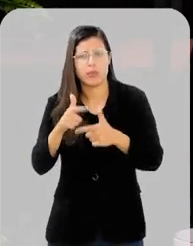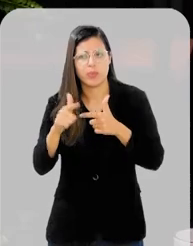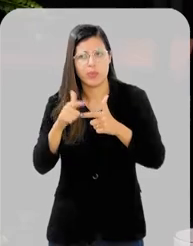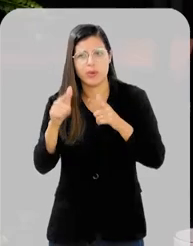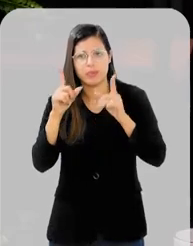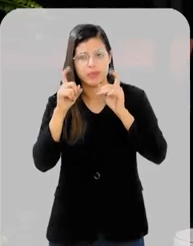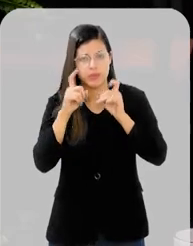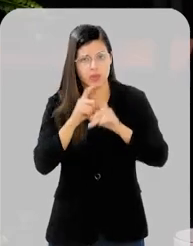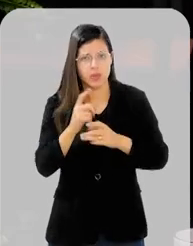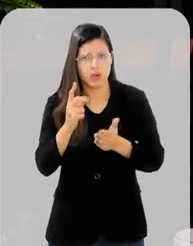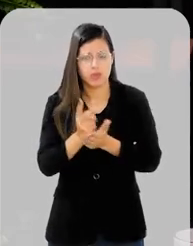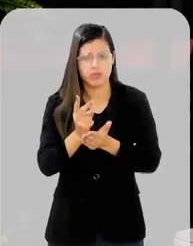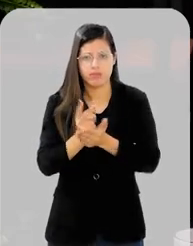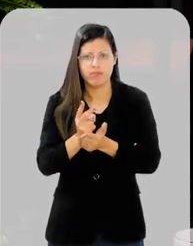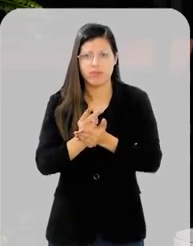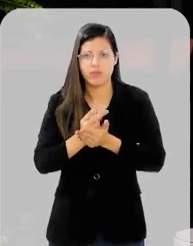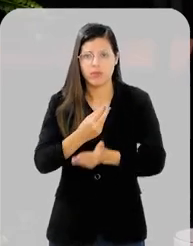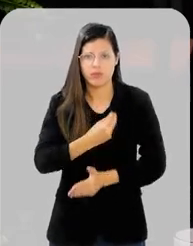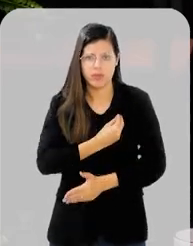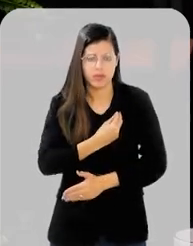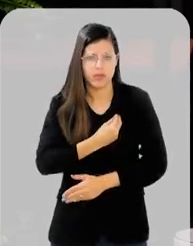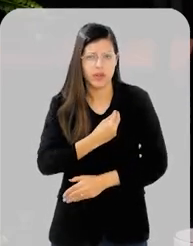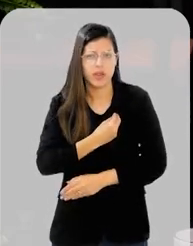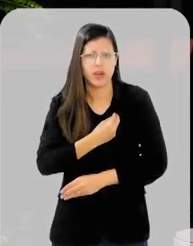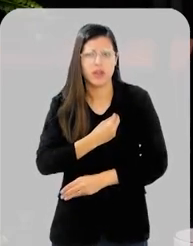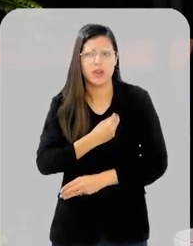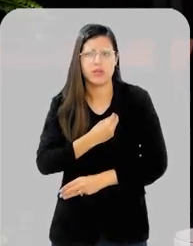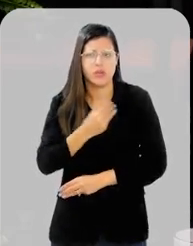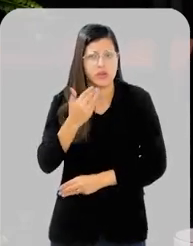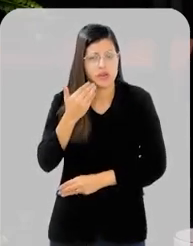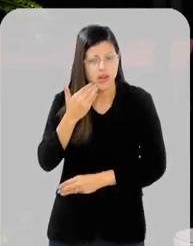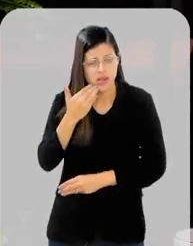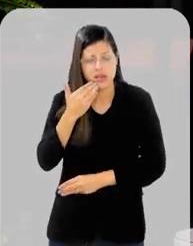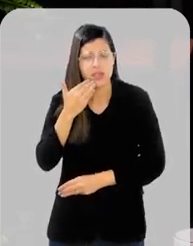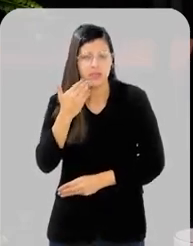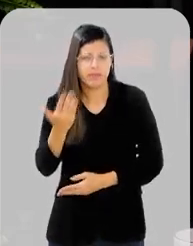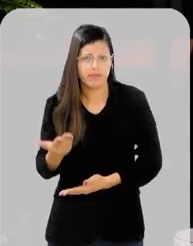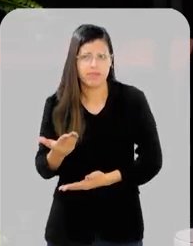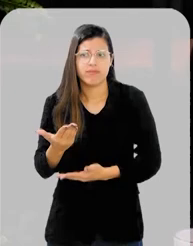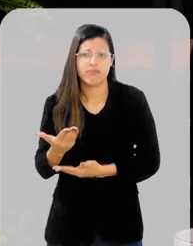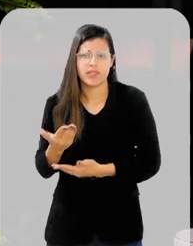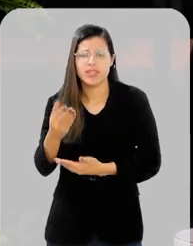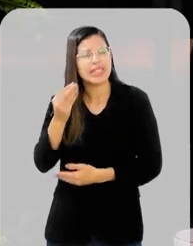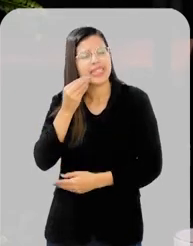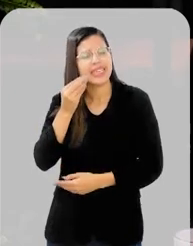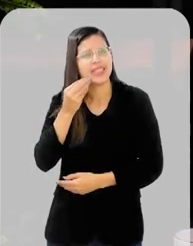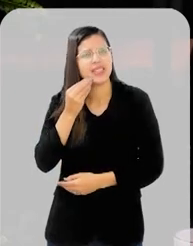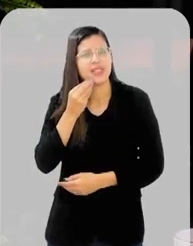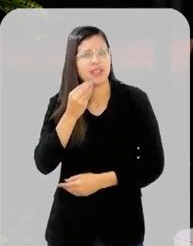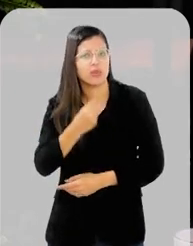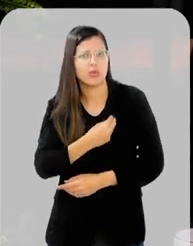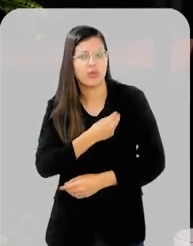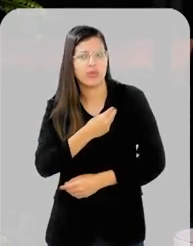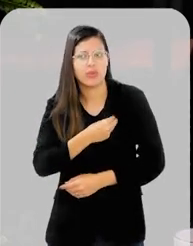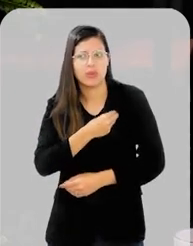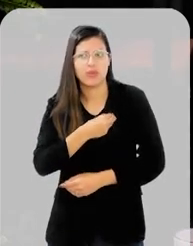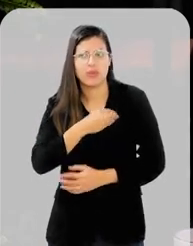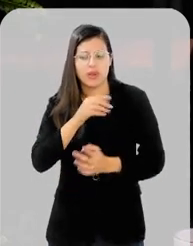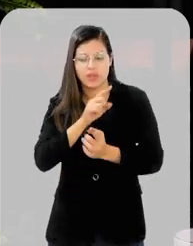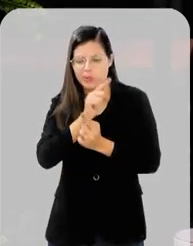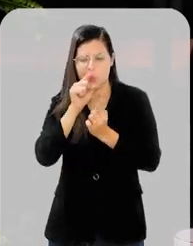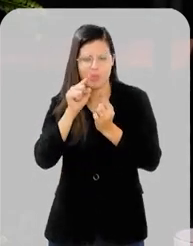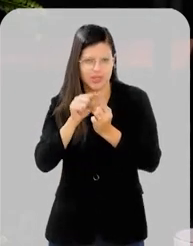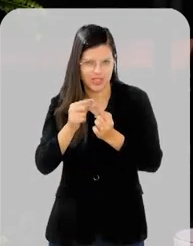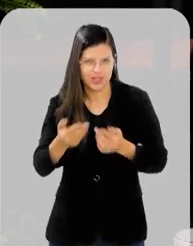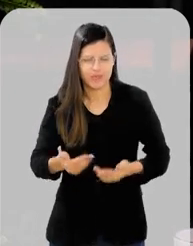e e eu continuo vivendo imperfeito né Servo Inútil mas tentando viver esta